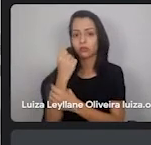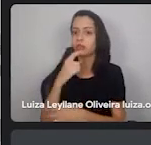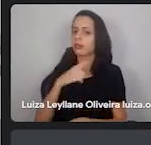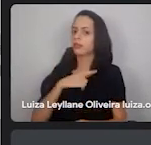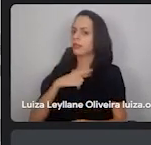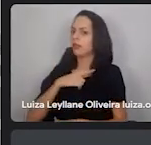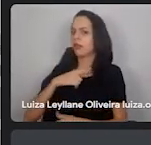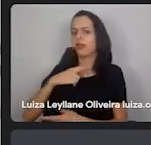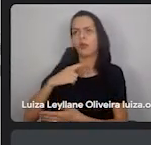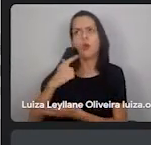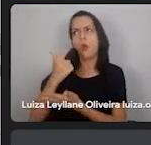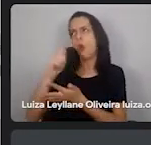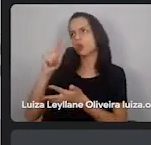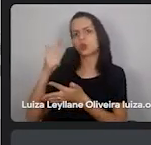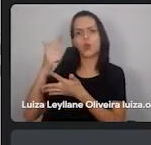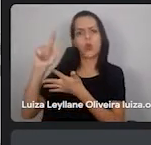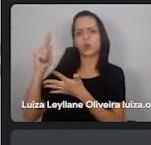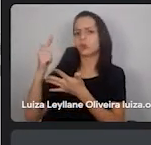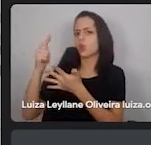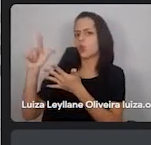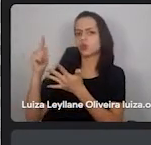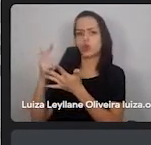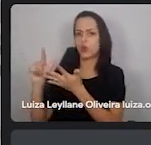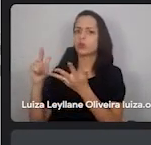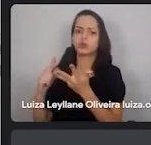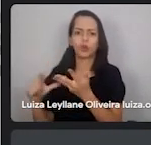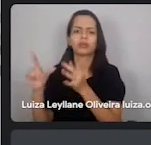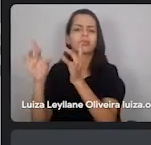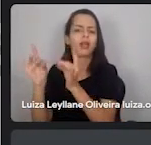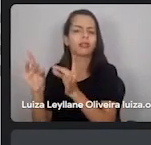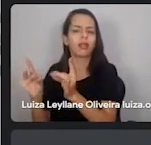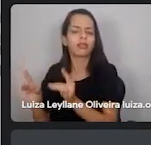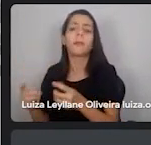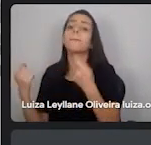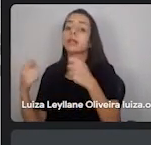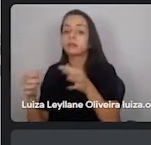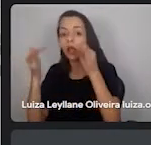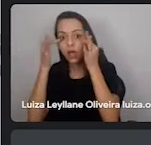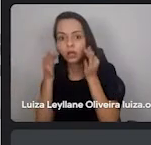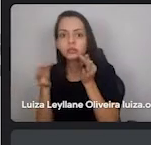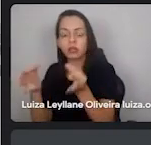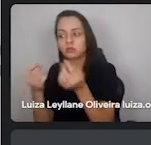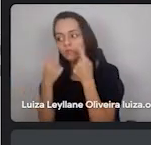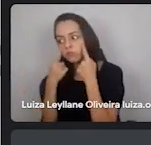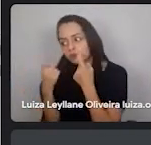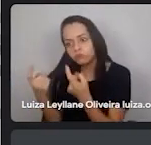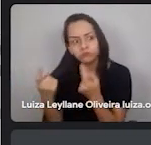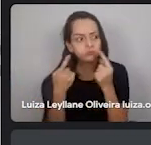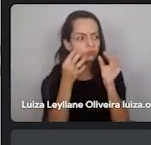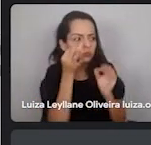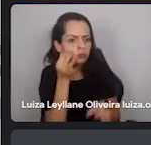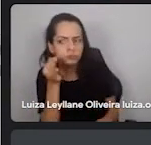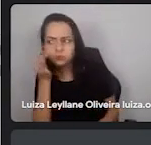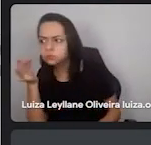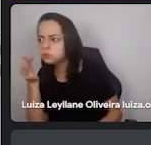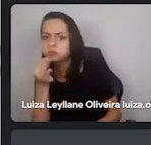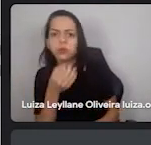itens pequenos que a gente tem que ficar de olho. A gente tem que